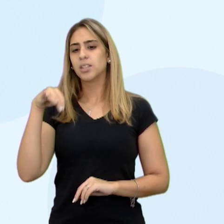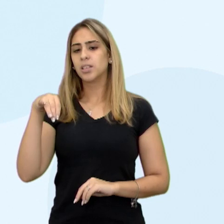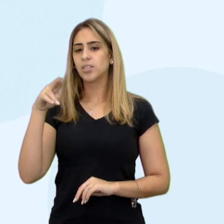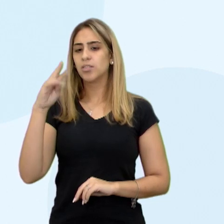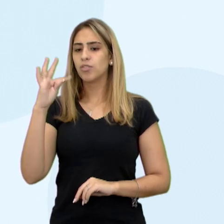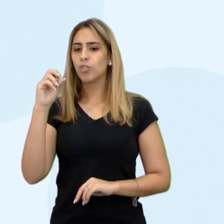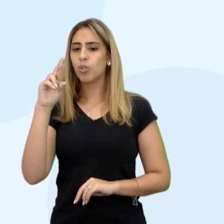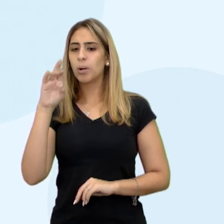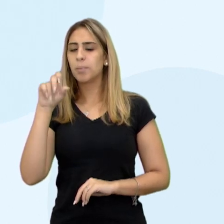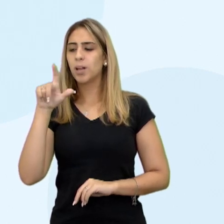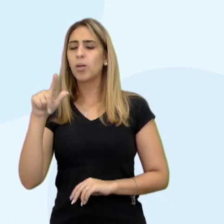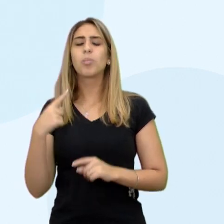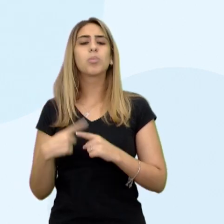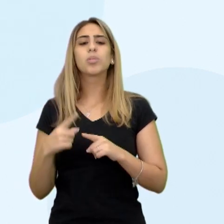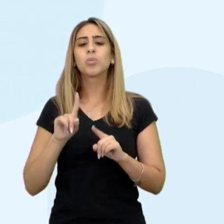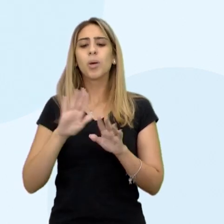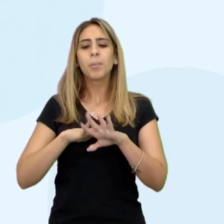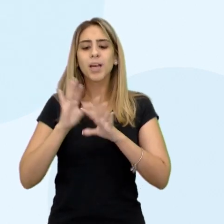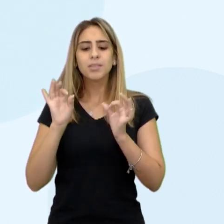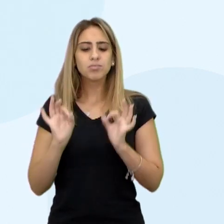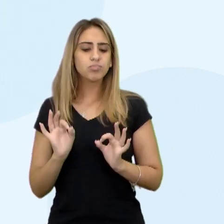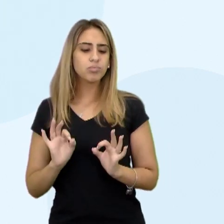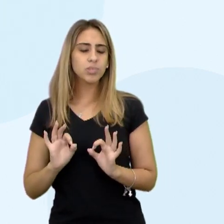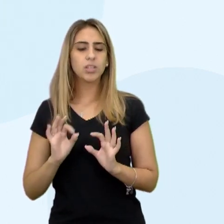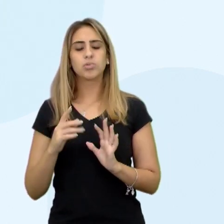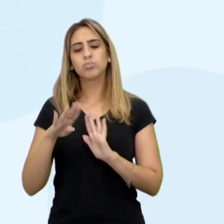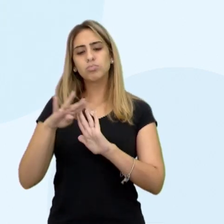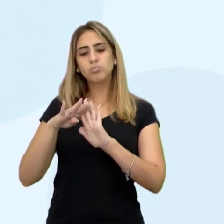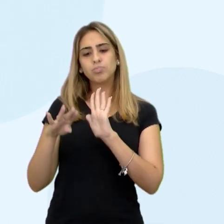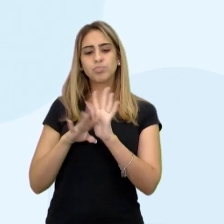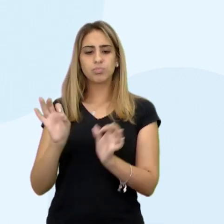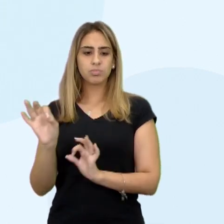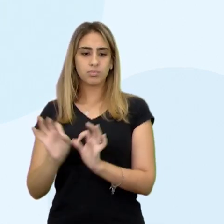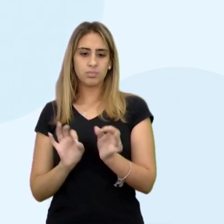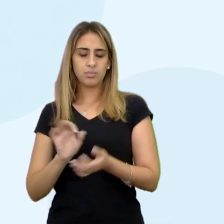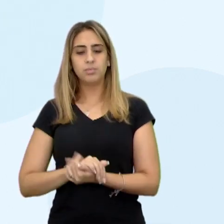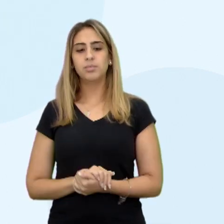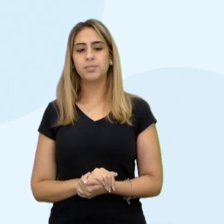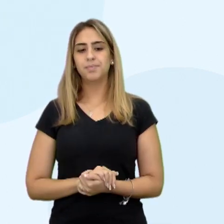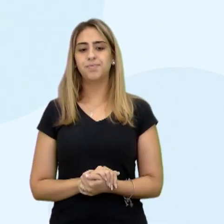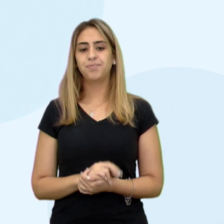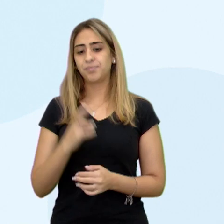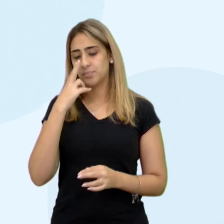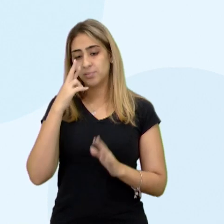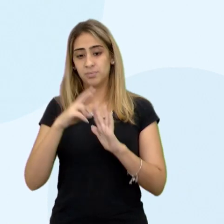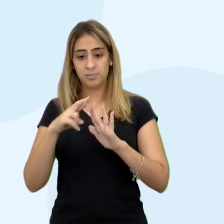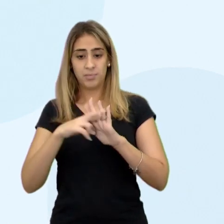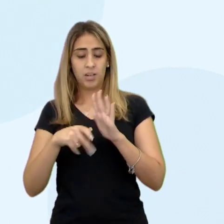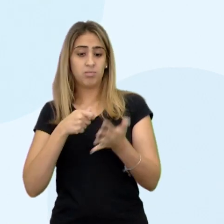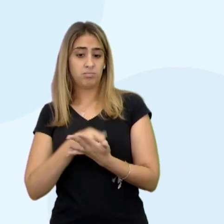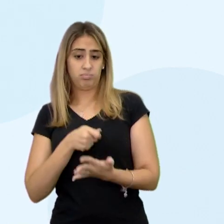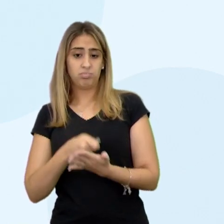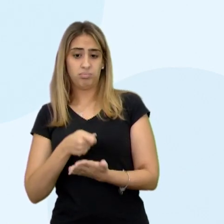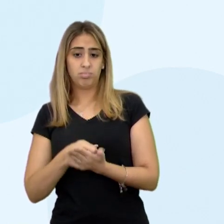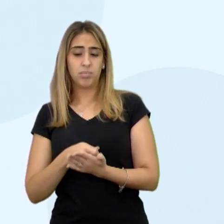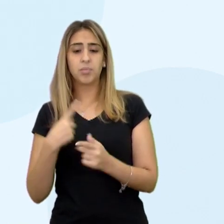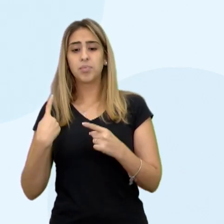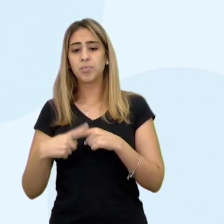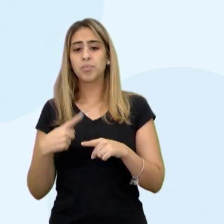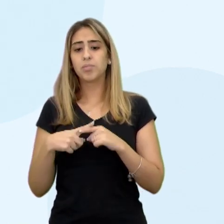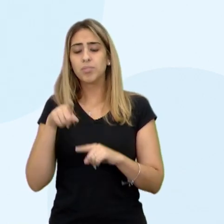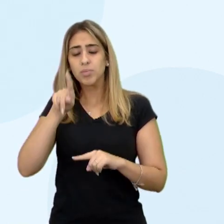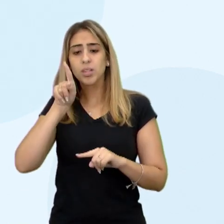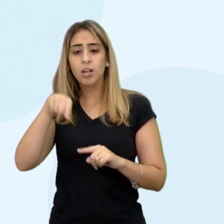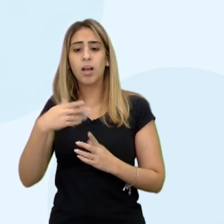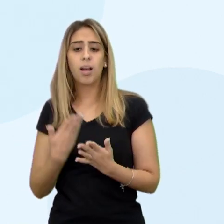Então, por quê? Porque a gente não tem Aí eu queria que você explicasse, então, eu te interrompi na sua aula, o que seriam as regras rígidas, para eles entenderem como que seria isso